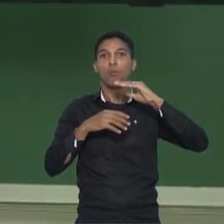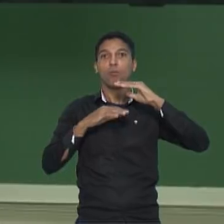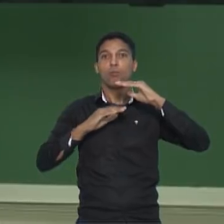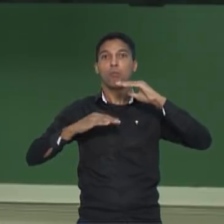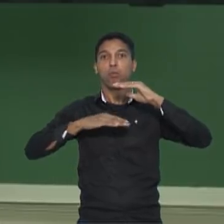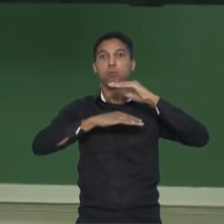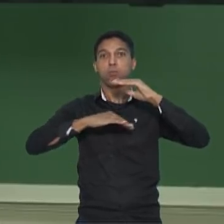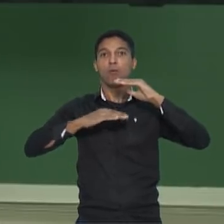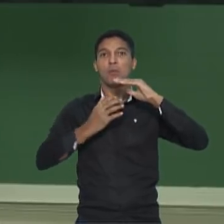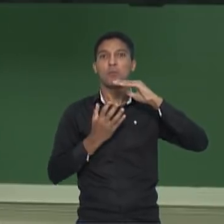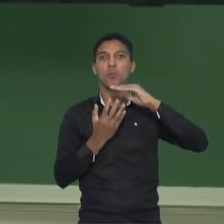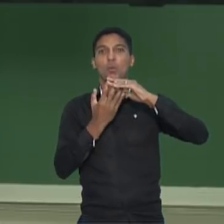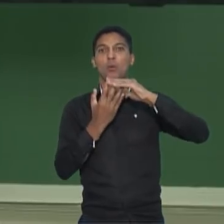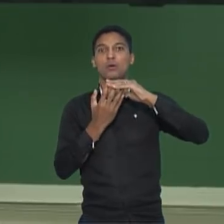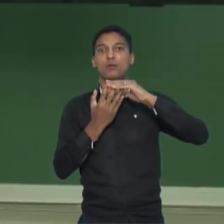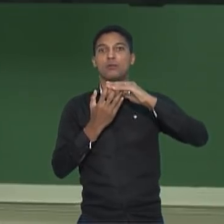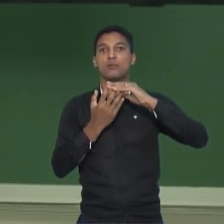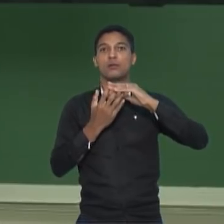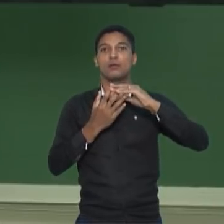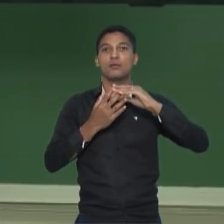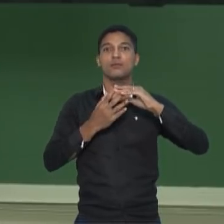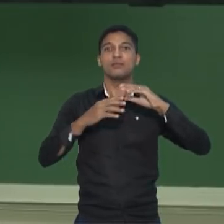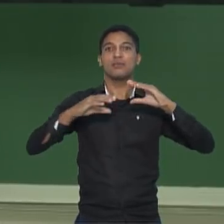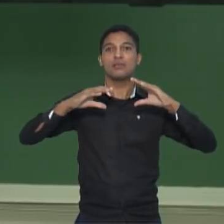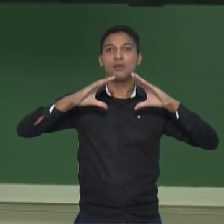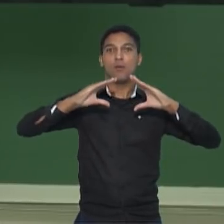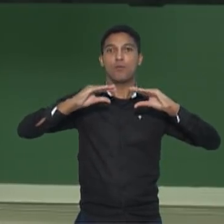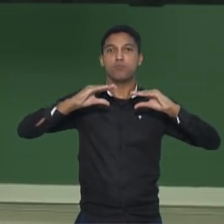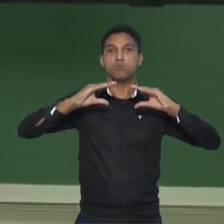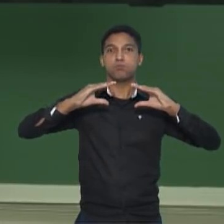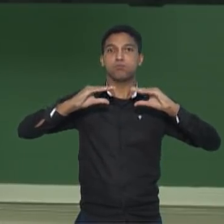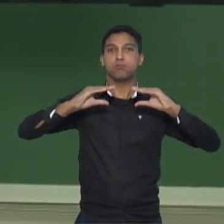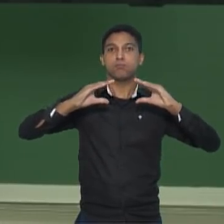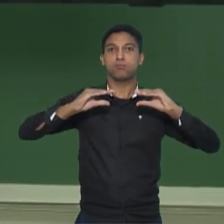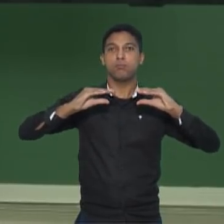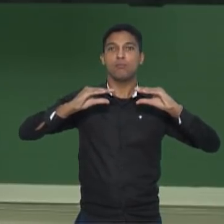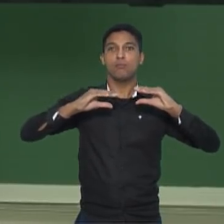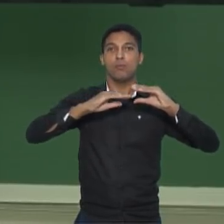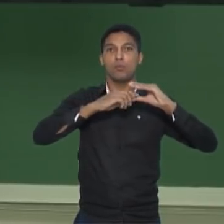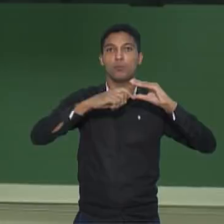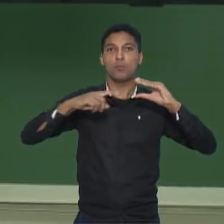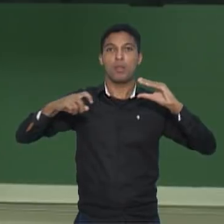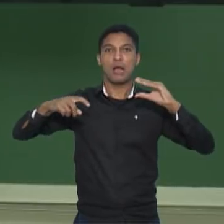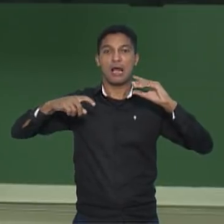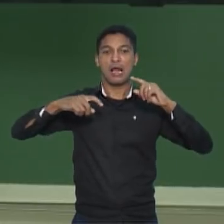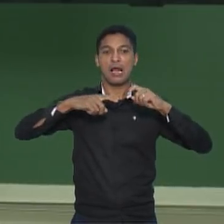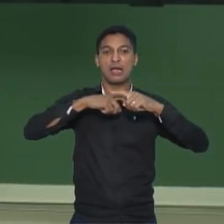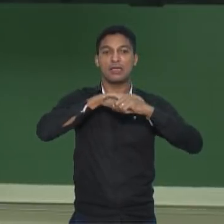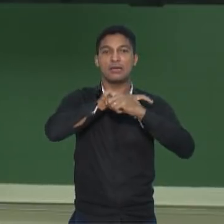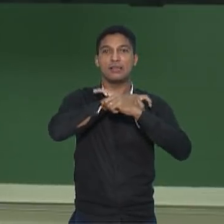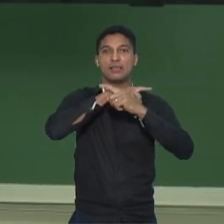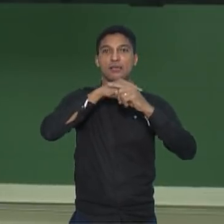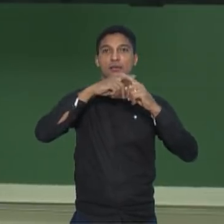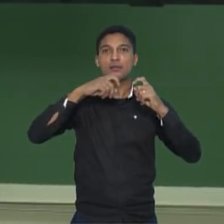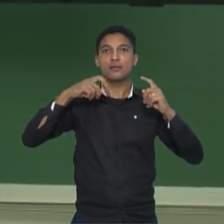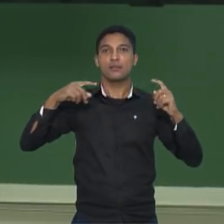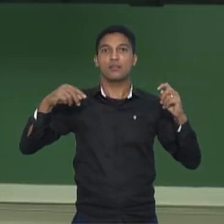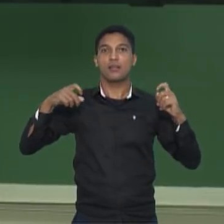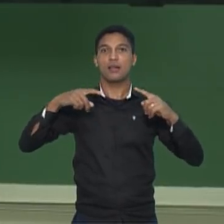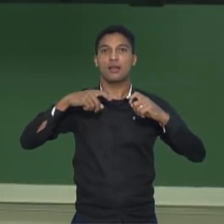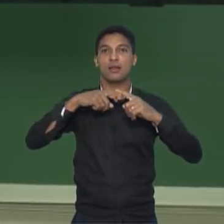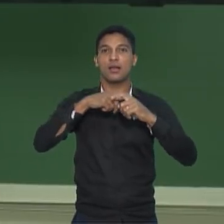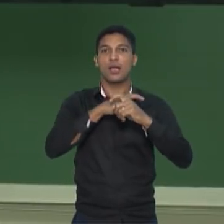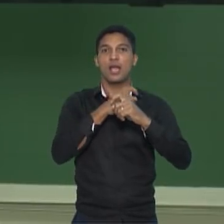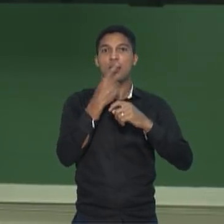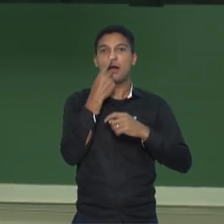o desenvolvimento da planta, a água ela tem que estar retida, ela tem que estar mantida dentro do solo? Então veja como é